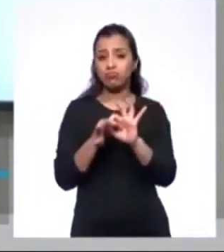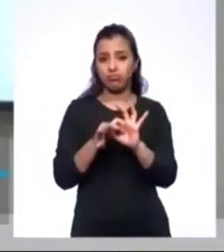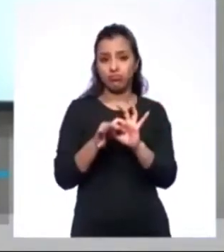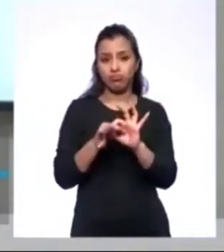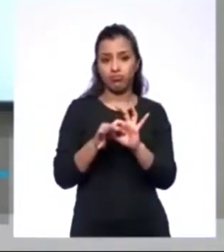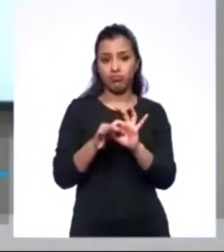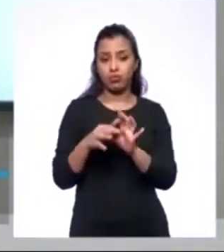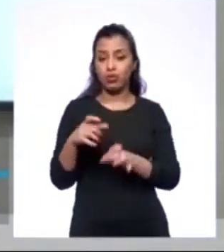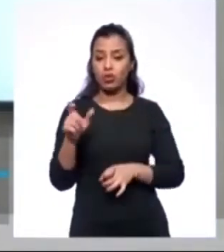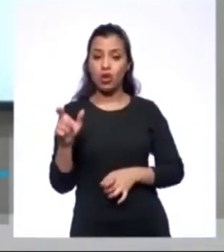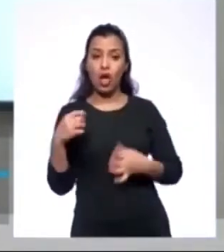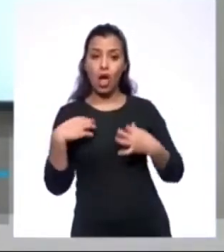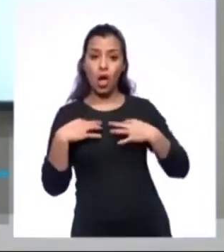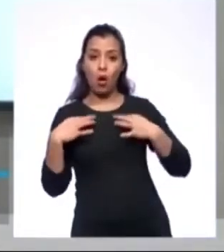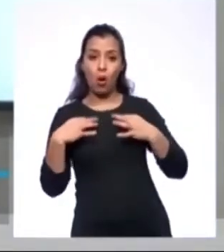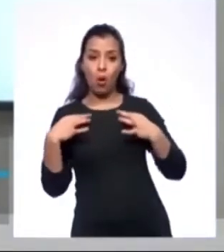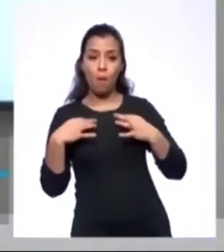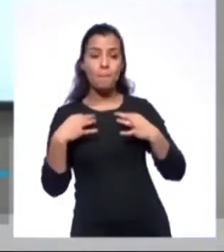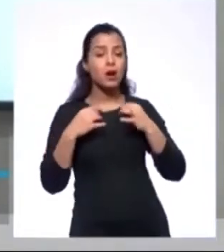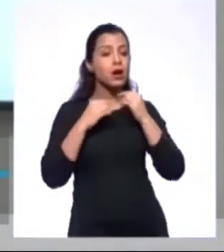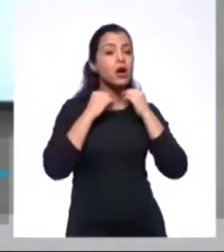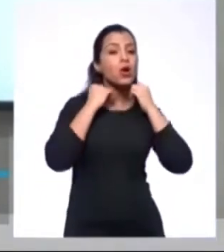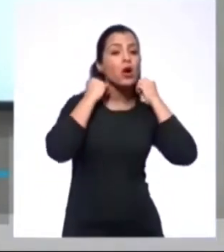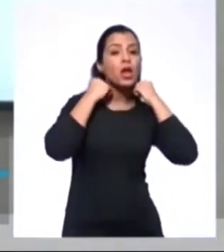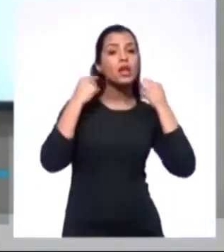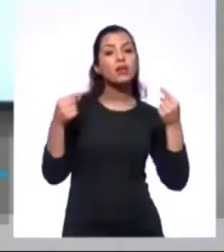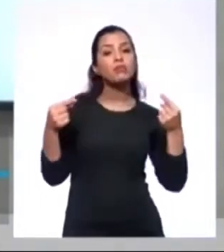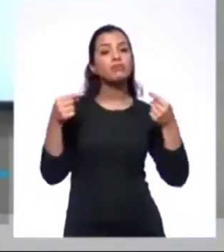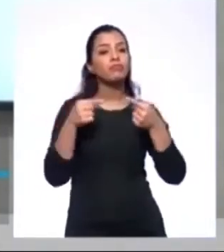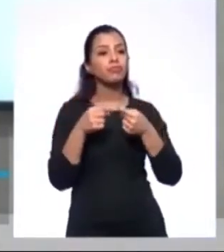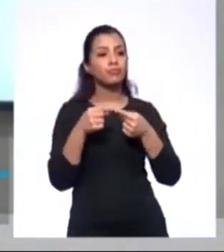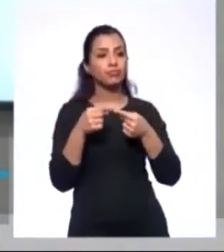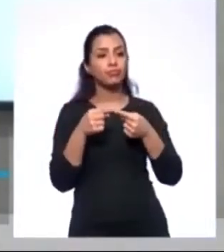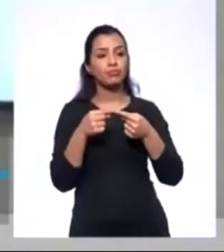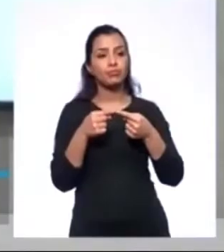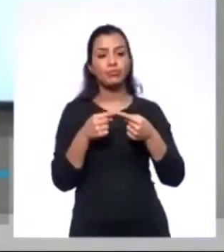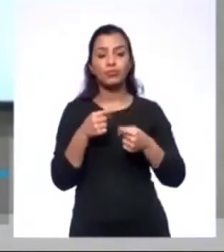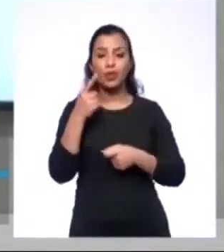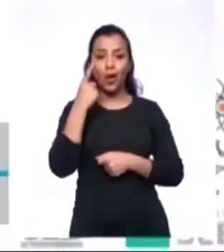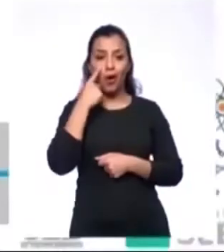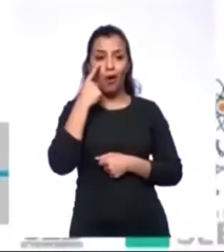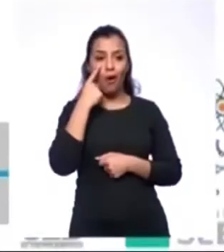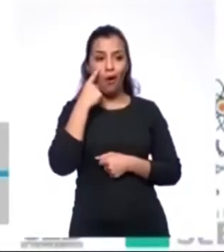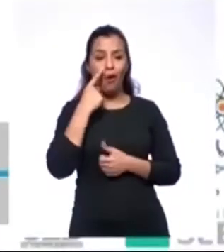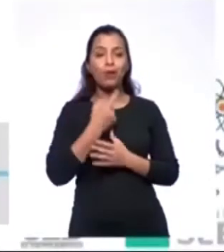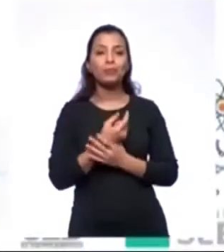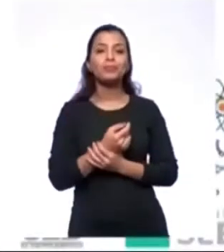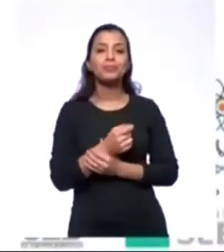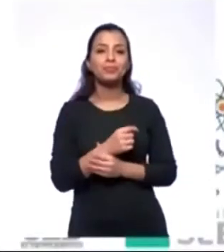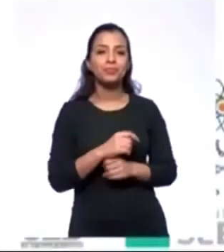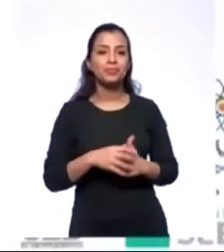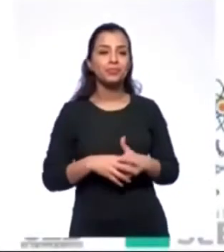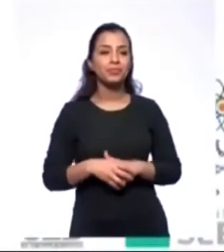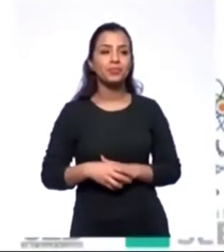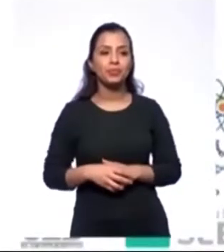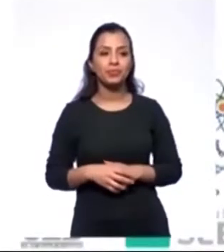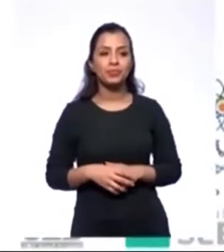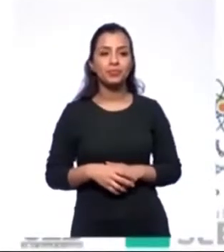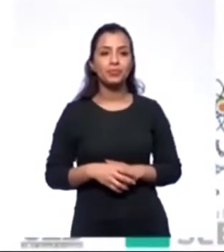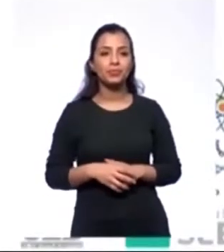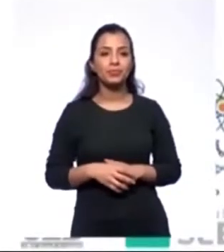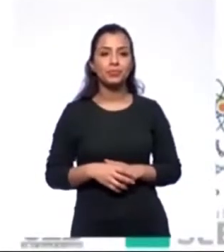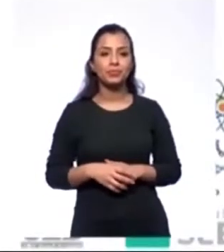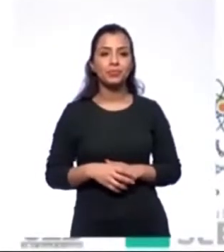liga uma roupa ele nunca coleira essa pecinha aqui ó dá uma olhadinha vou fazer todas as flechinhas